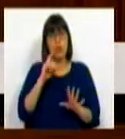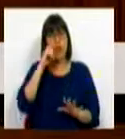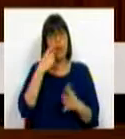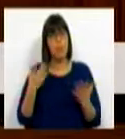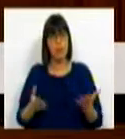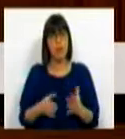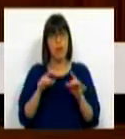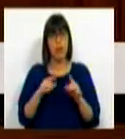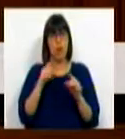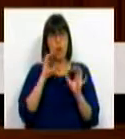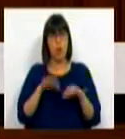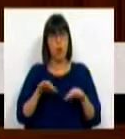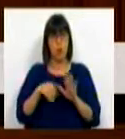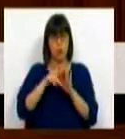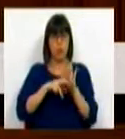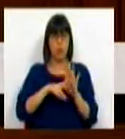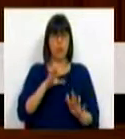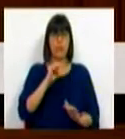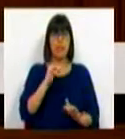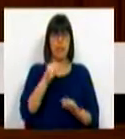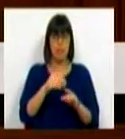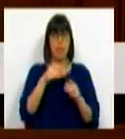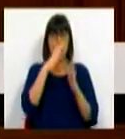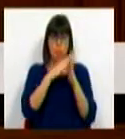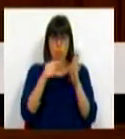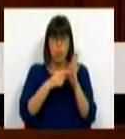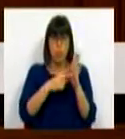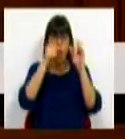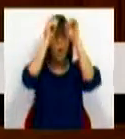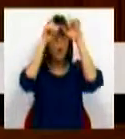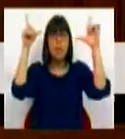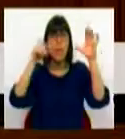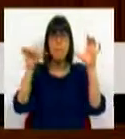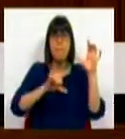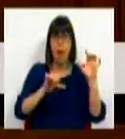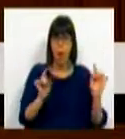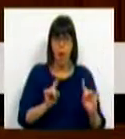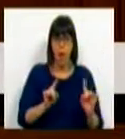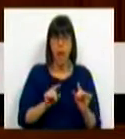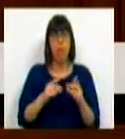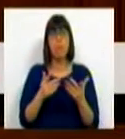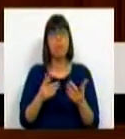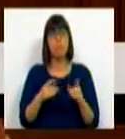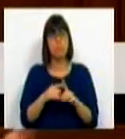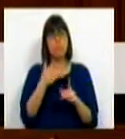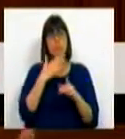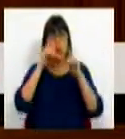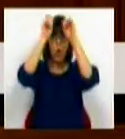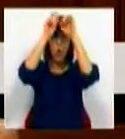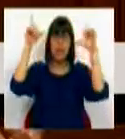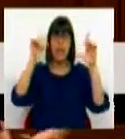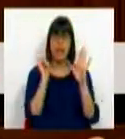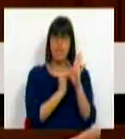repararam nessa conclusão no relatório do CIP, o modelo não foi considerado conceptualmente mau. Foi considerado